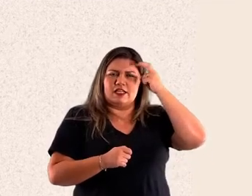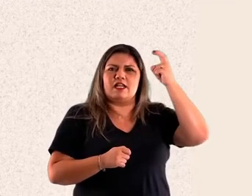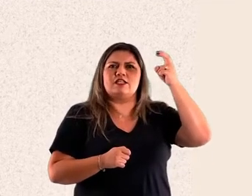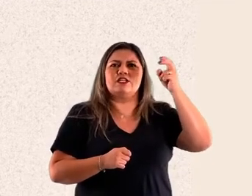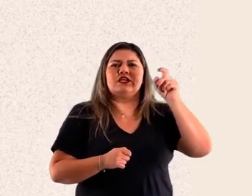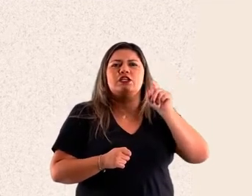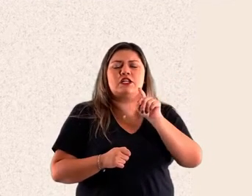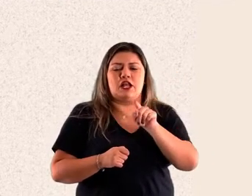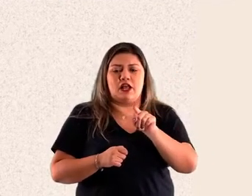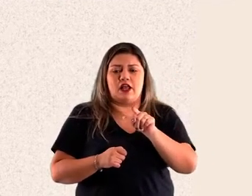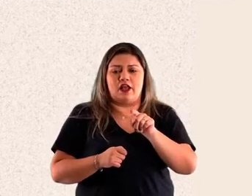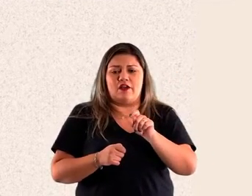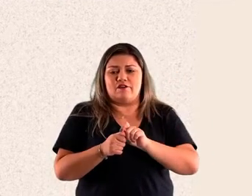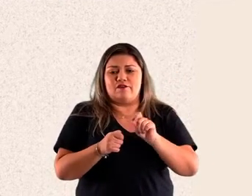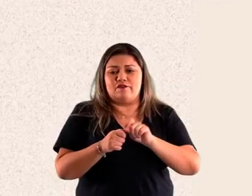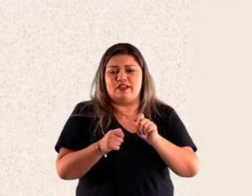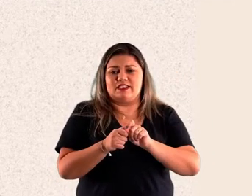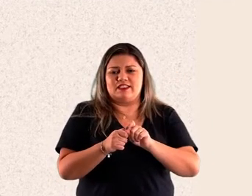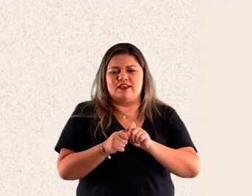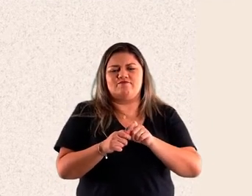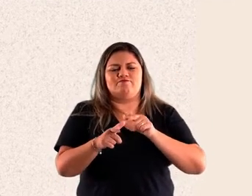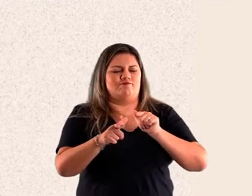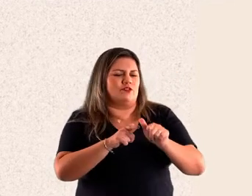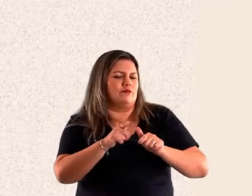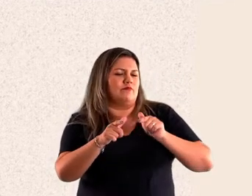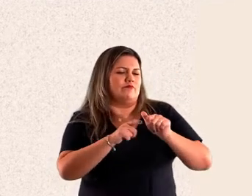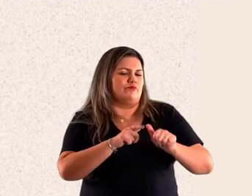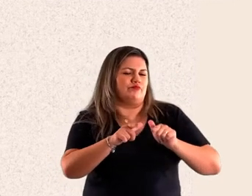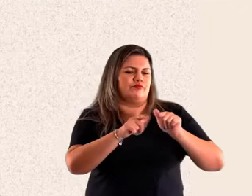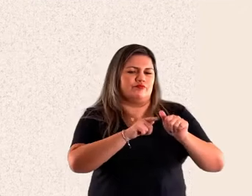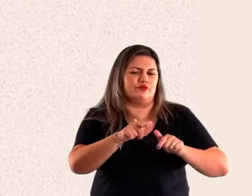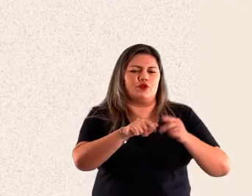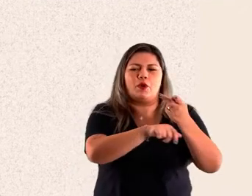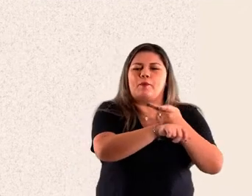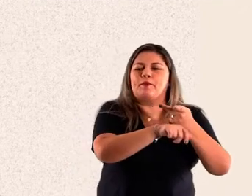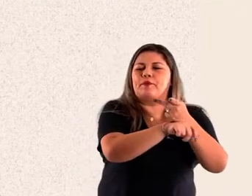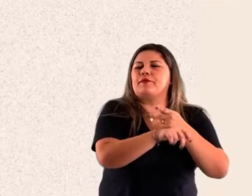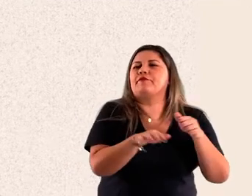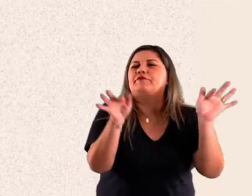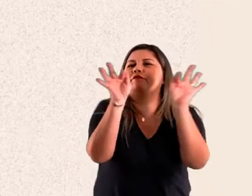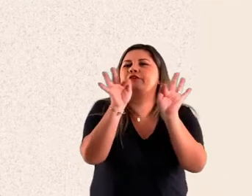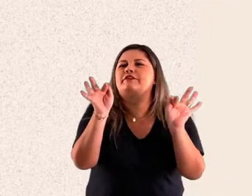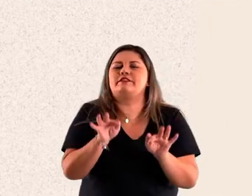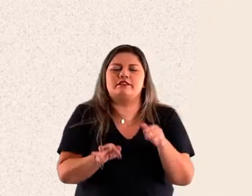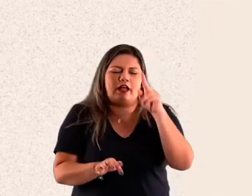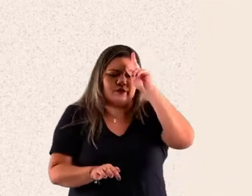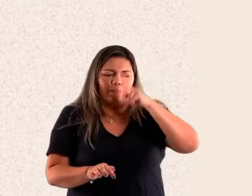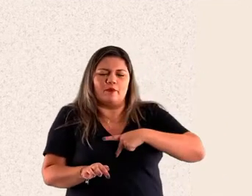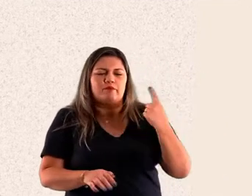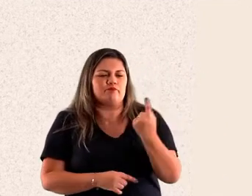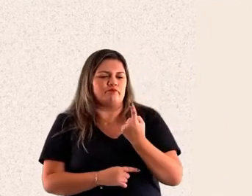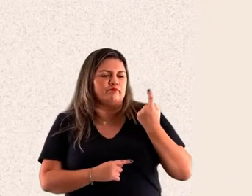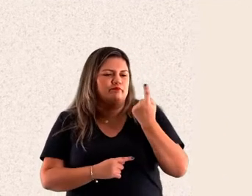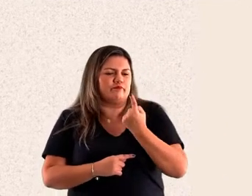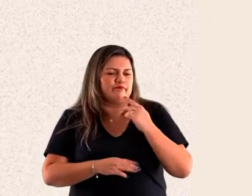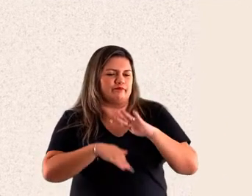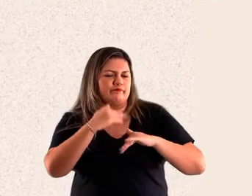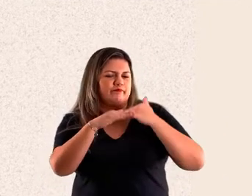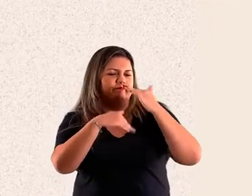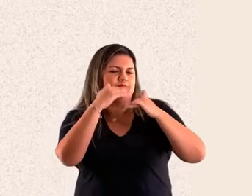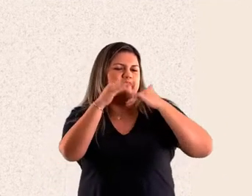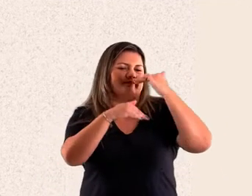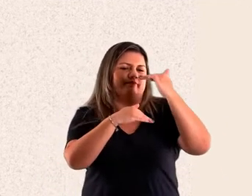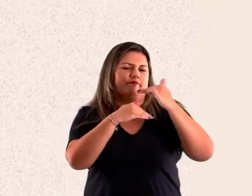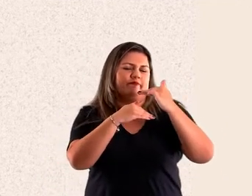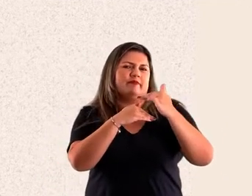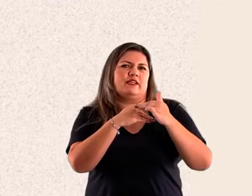de ser egoísta é a forma como sempre trabalhamos buscando a felicidade para nós mesmos sozinhos em um processo cada vez